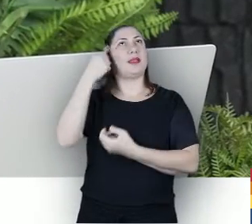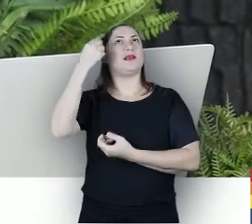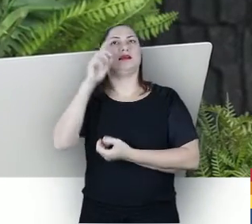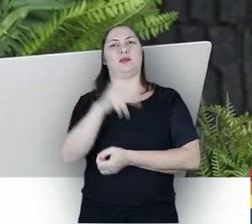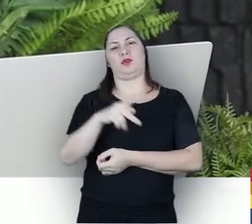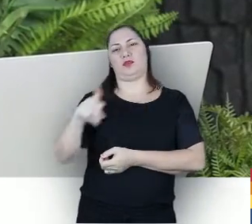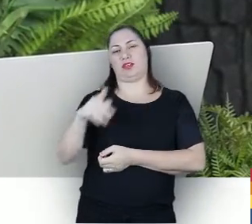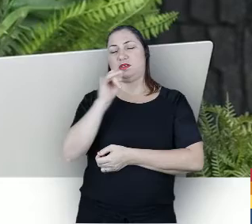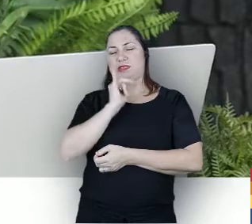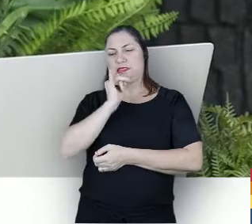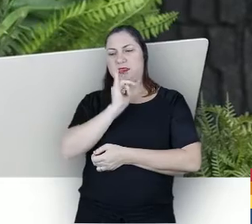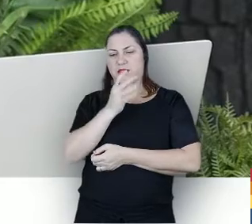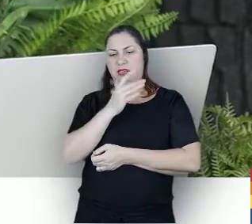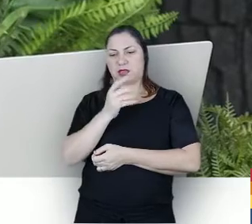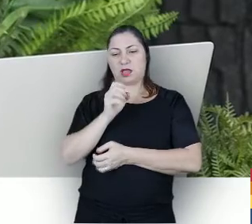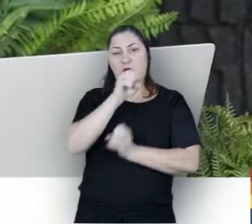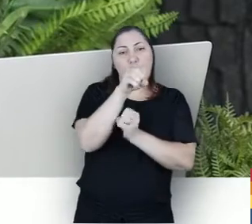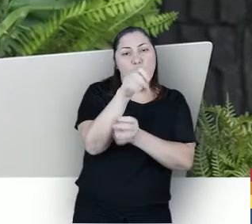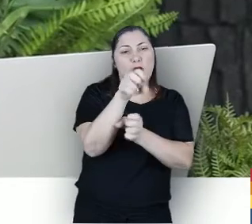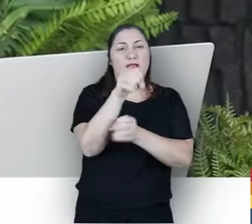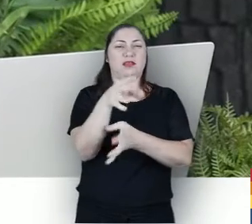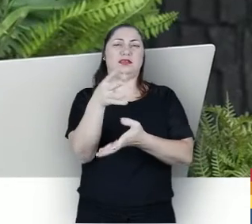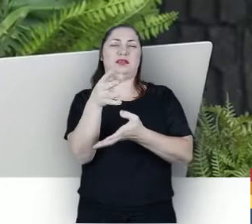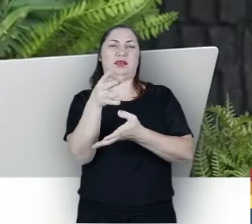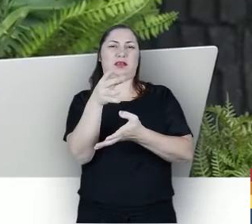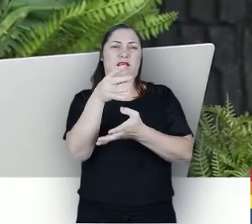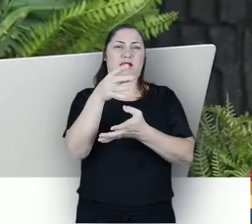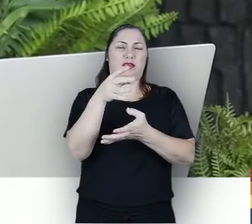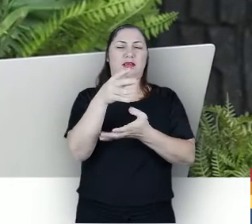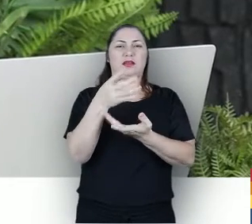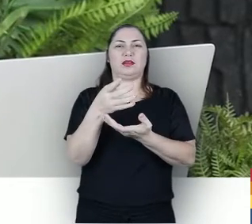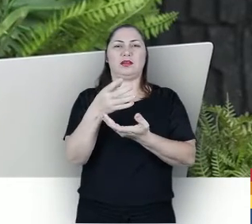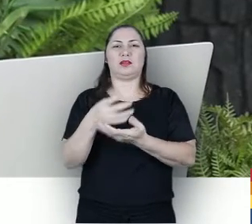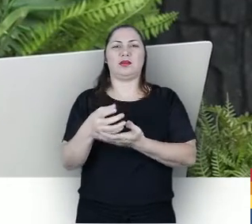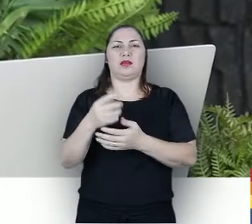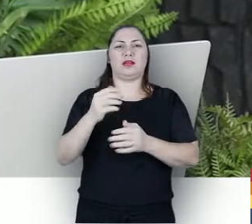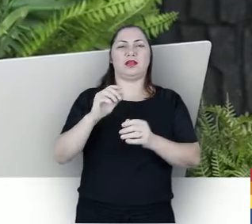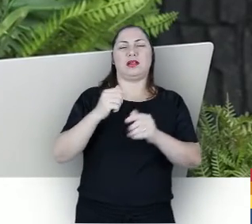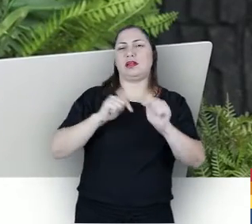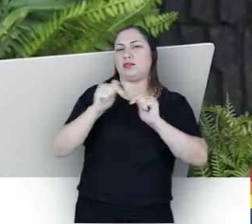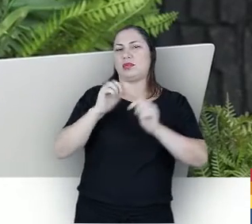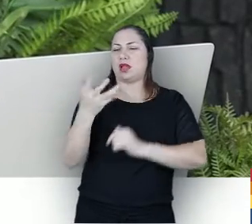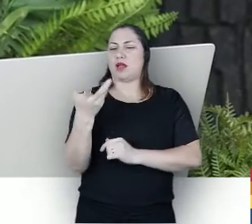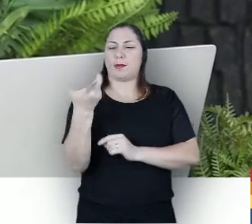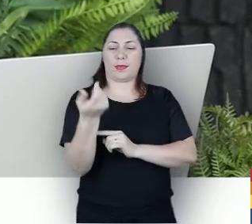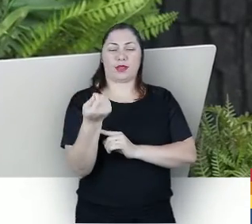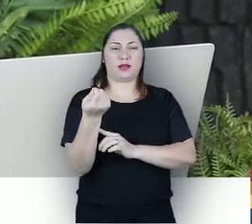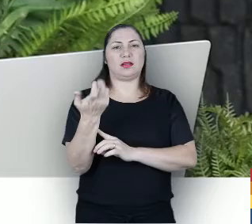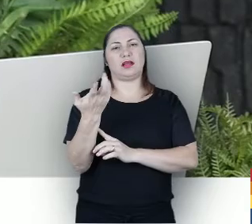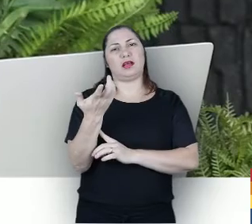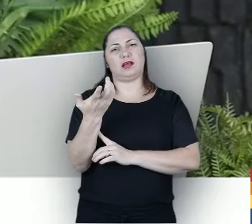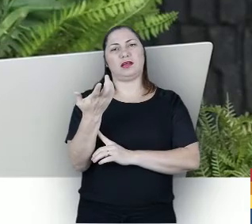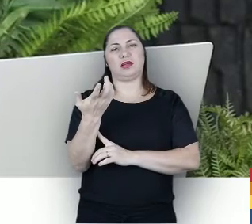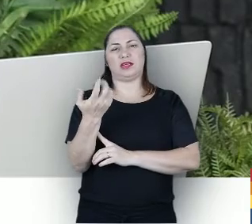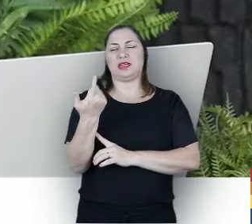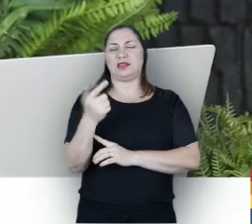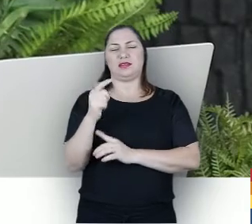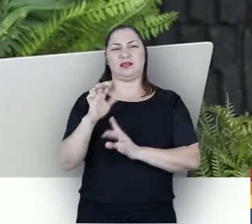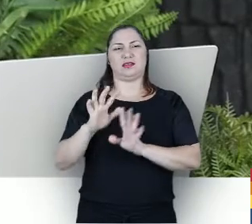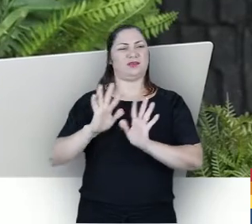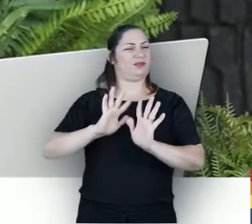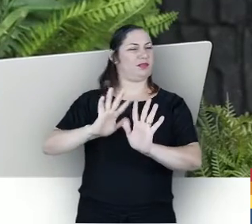linguagens, enquanto o seu papel e a sua função social. Então, a gente não pode mais pensar, enquanto professor,